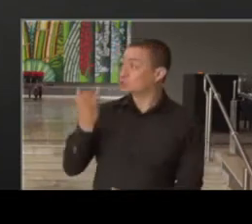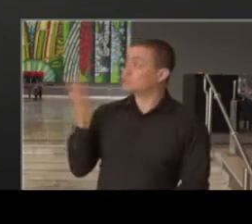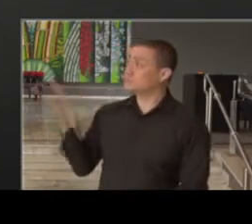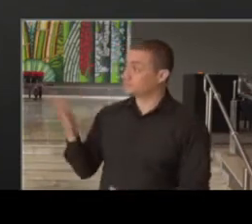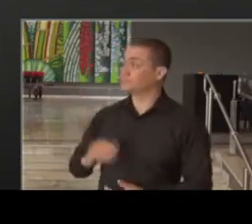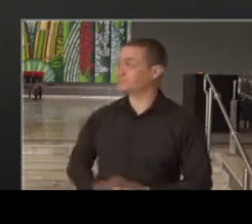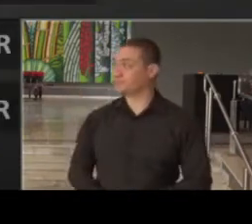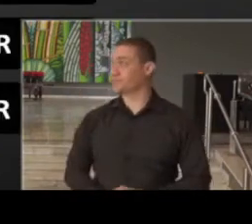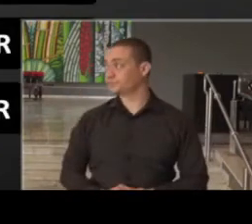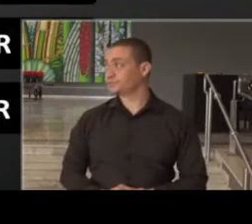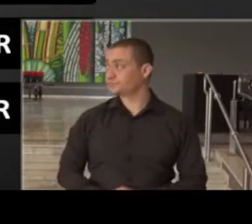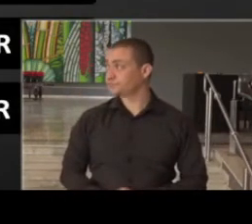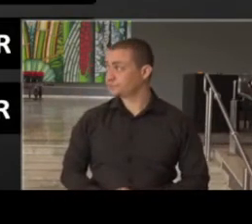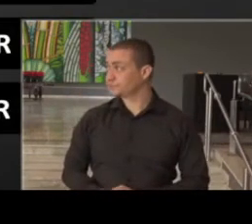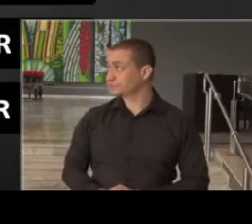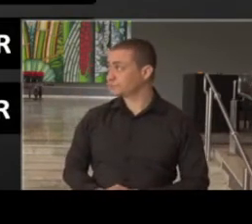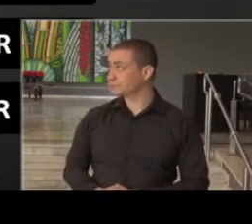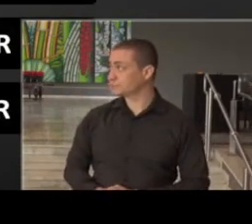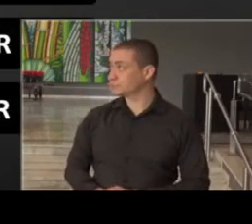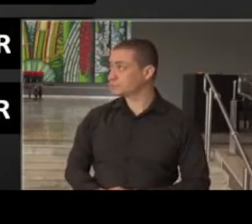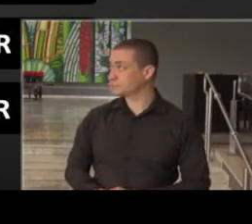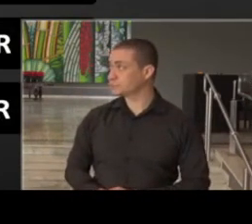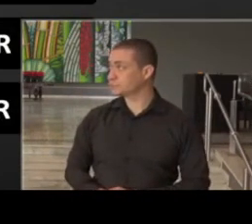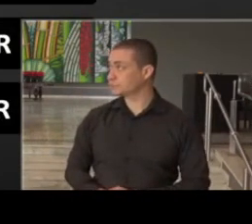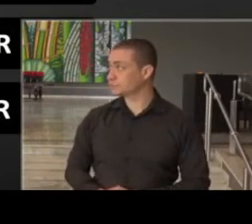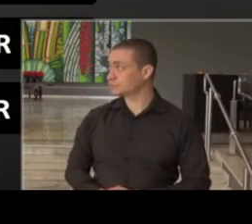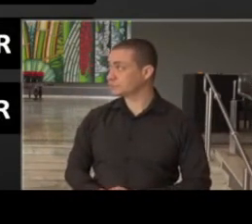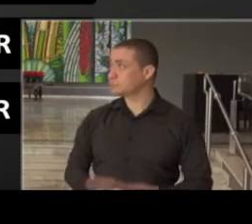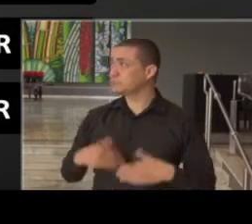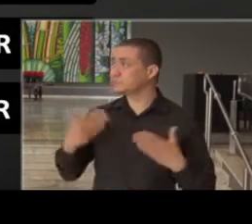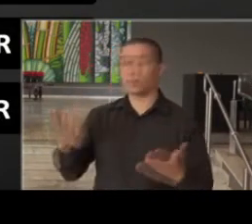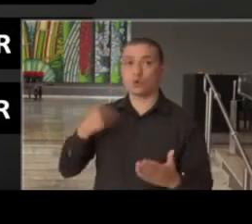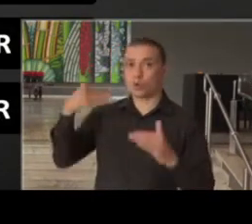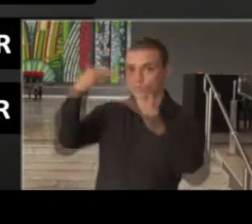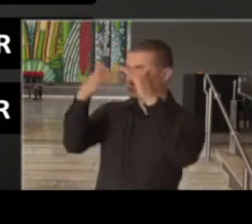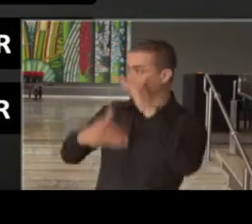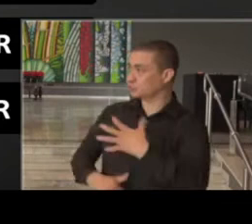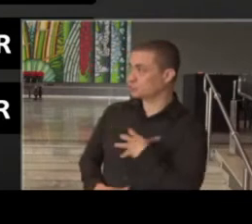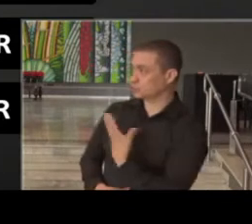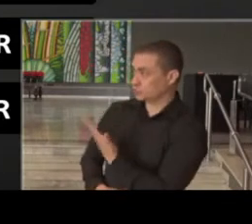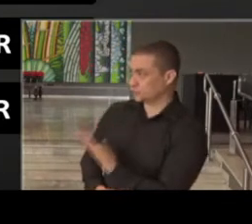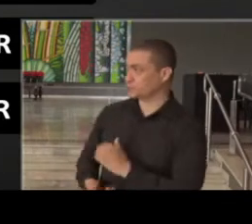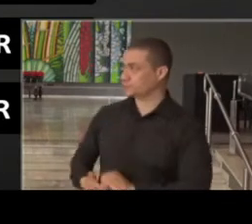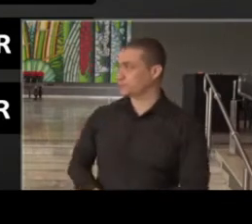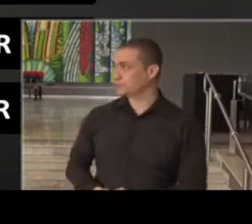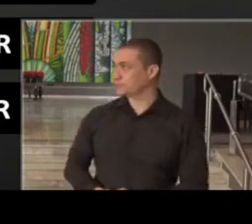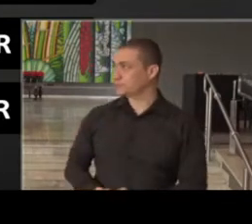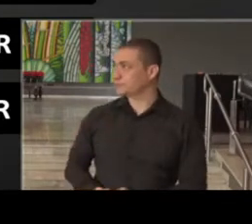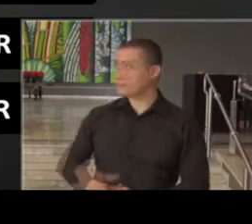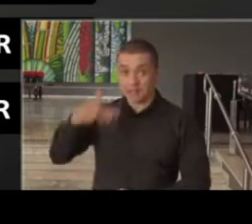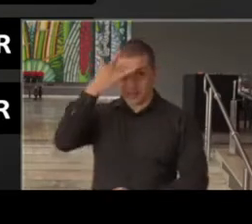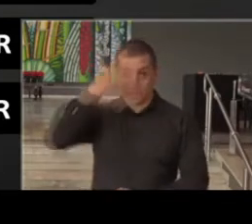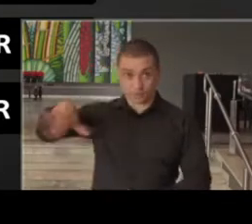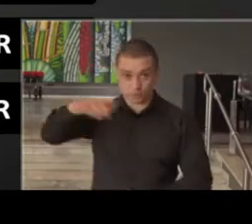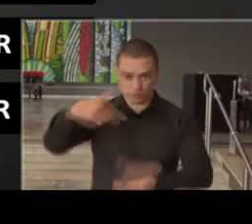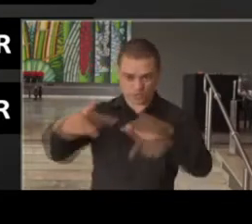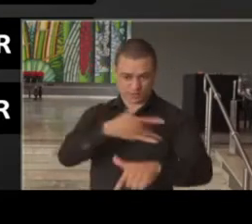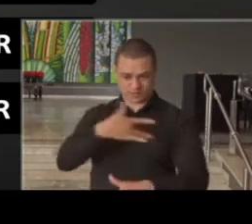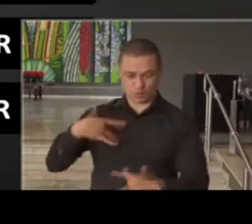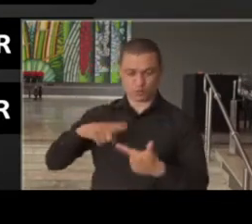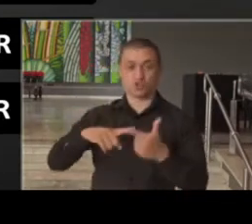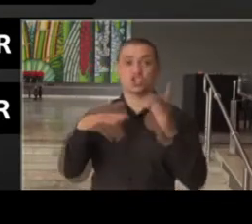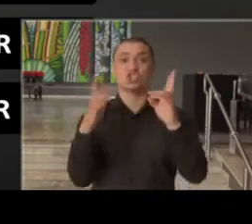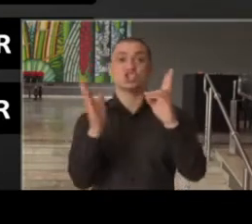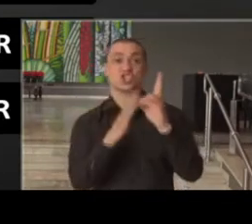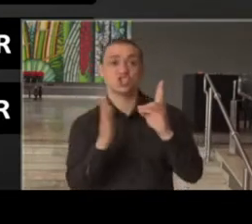muito importante. Qual é, então, o nosso público-alvo? Novamente, trabalhadores de saúde, indígenas